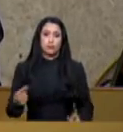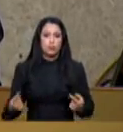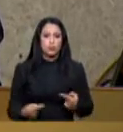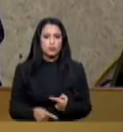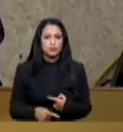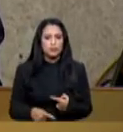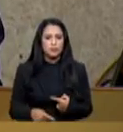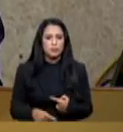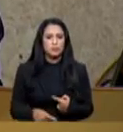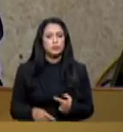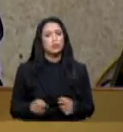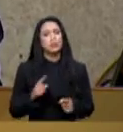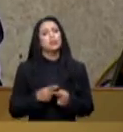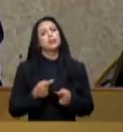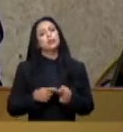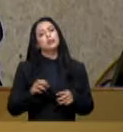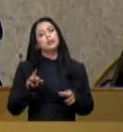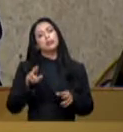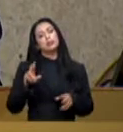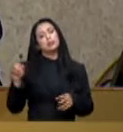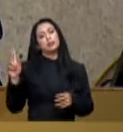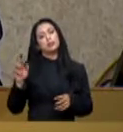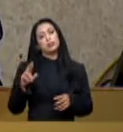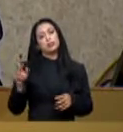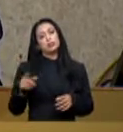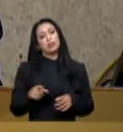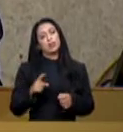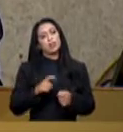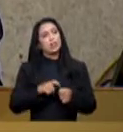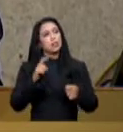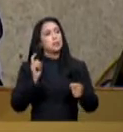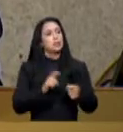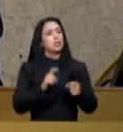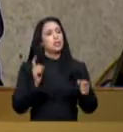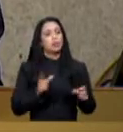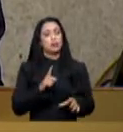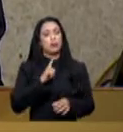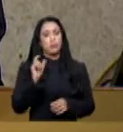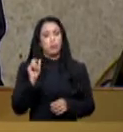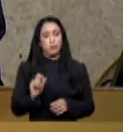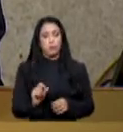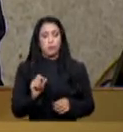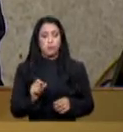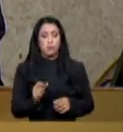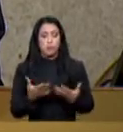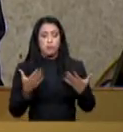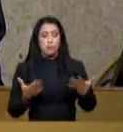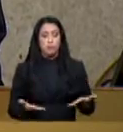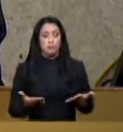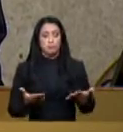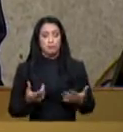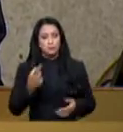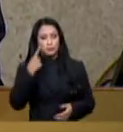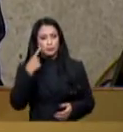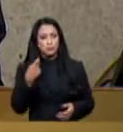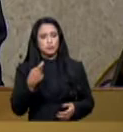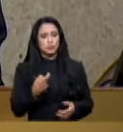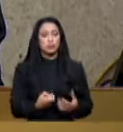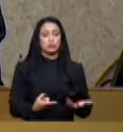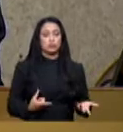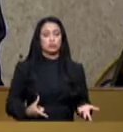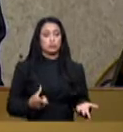são distintos o grau de interdependência e abrangência dos interesses comuns entre